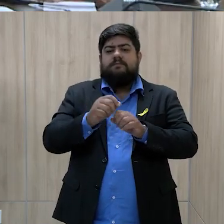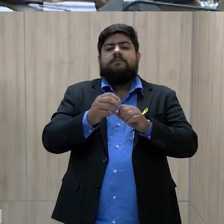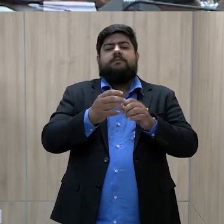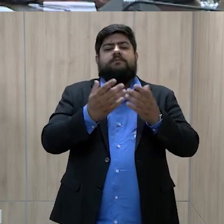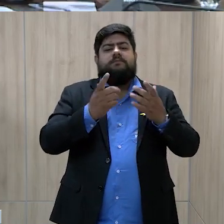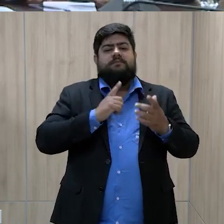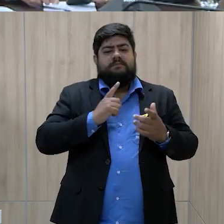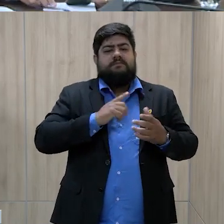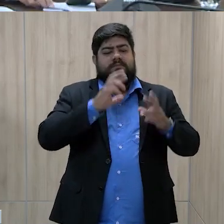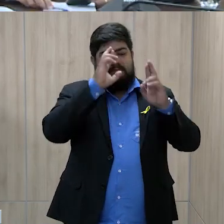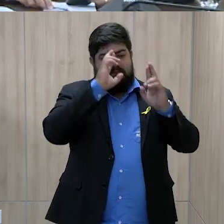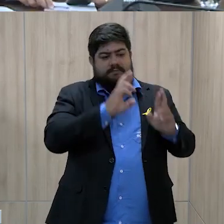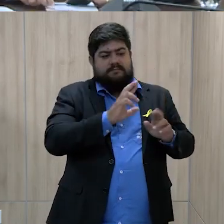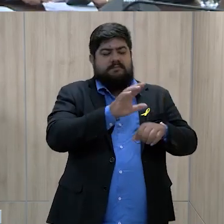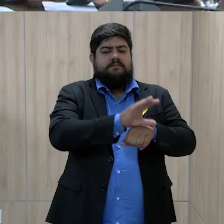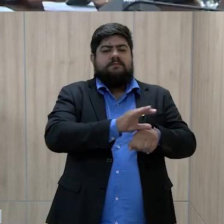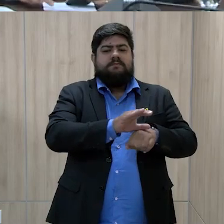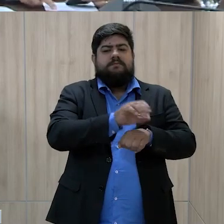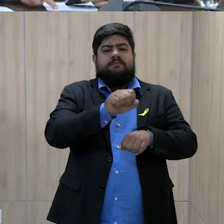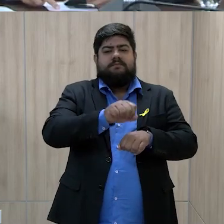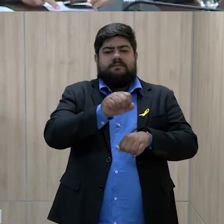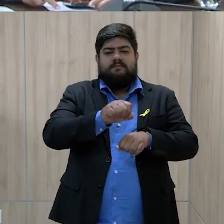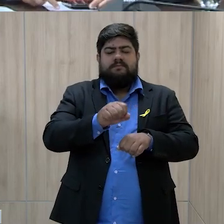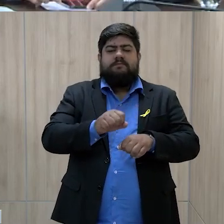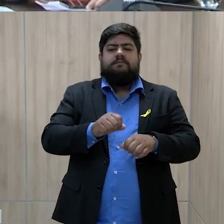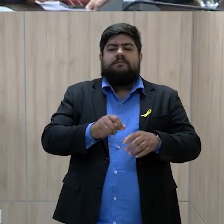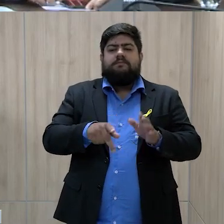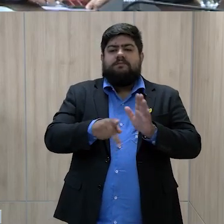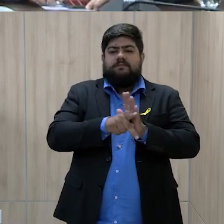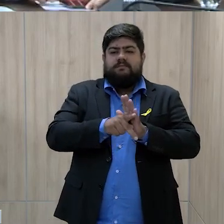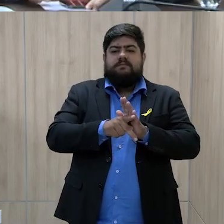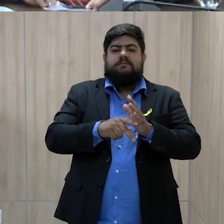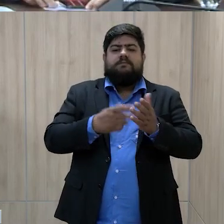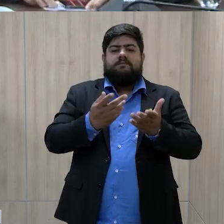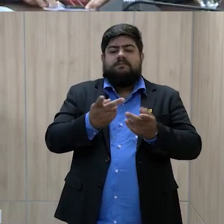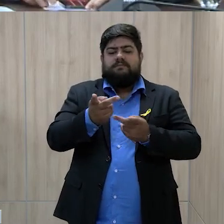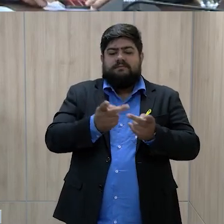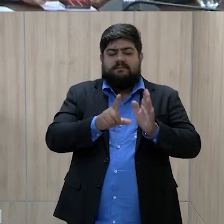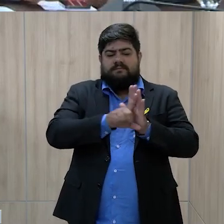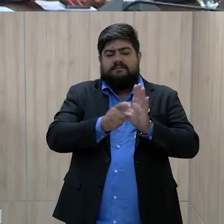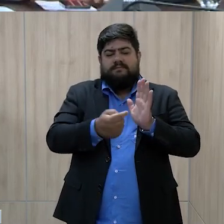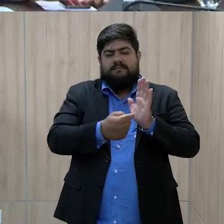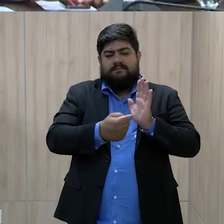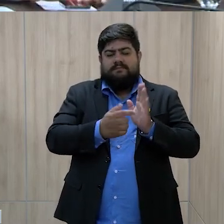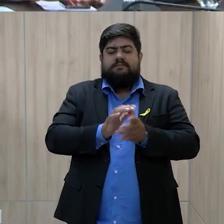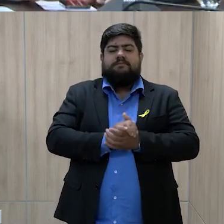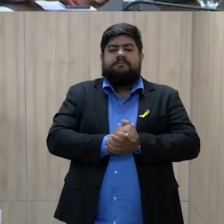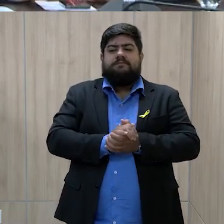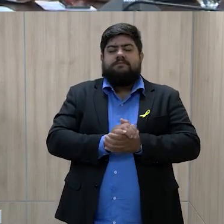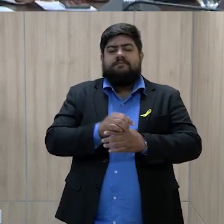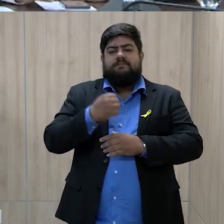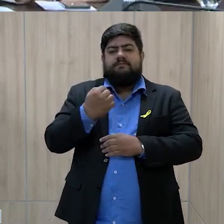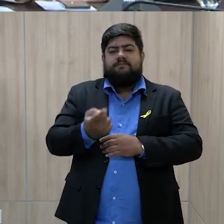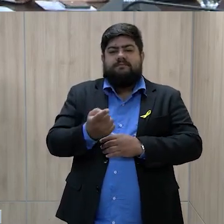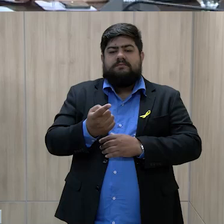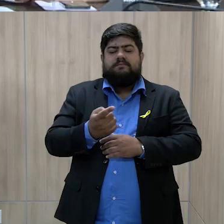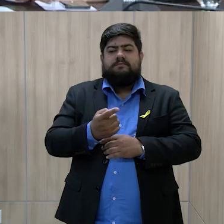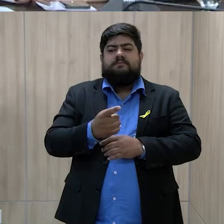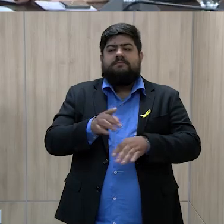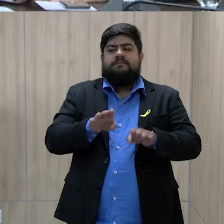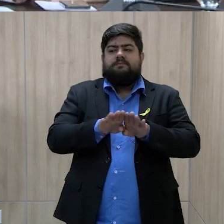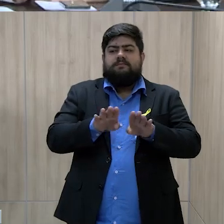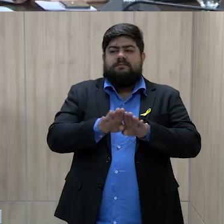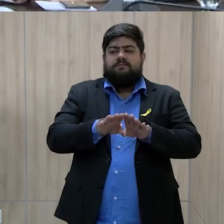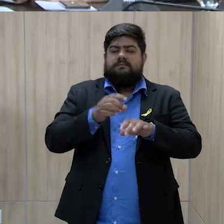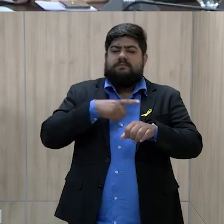o Pina pela constitucionalidade formal e material do projeto de lei ordinária encomenda posteriormente